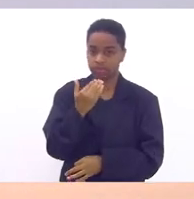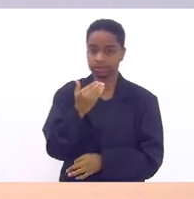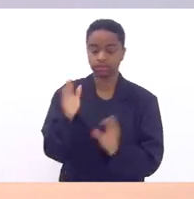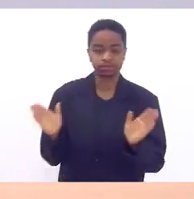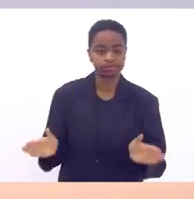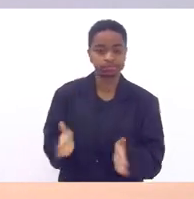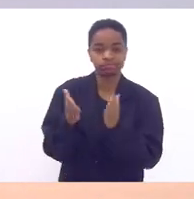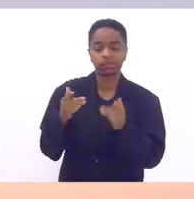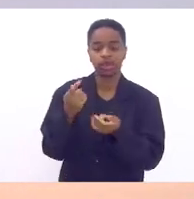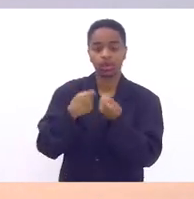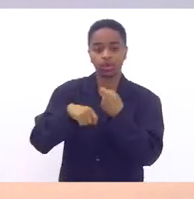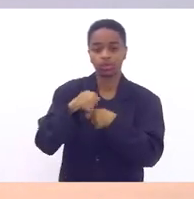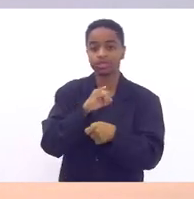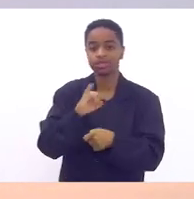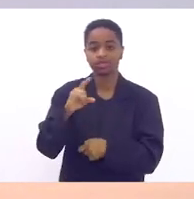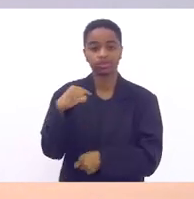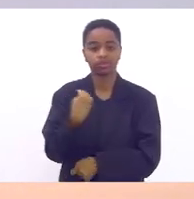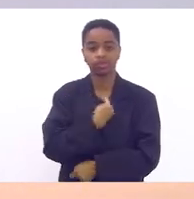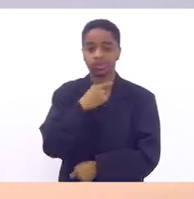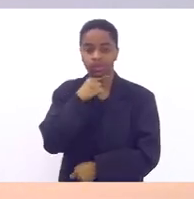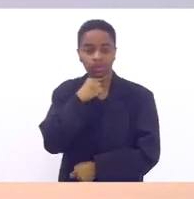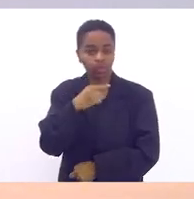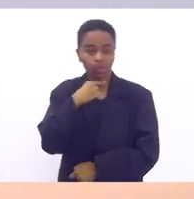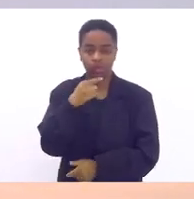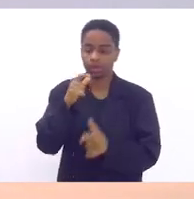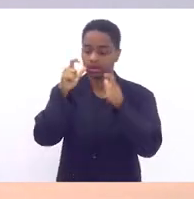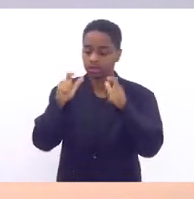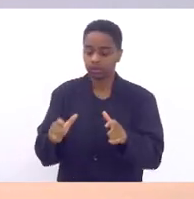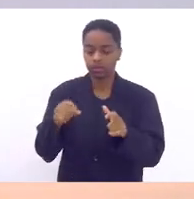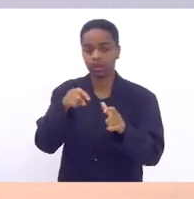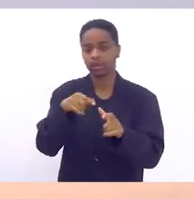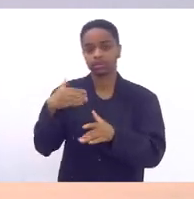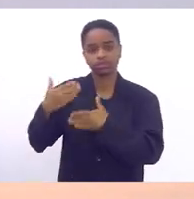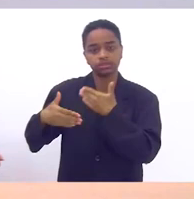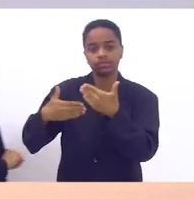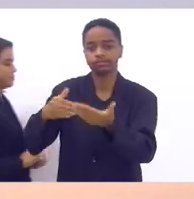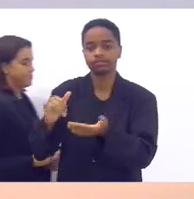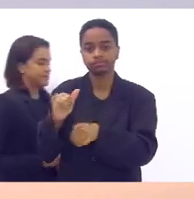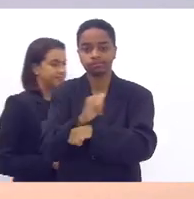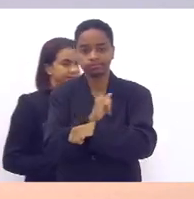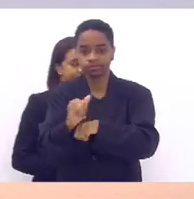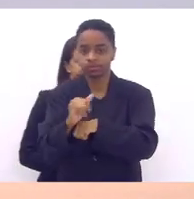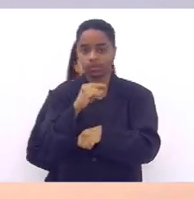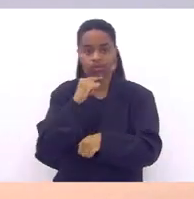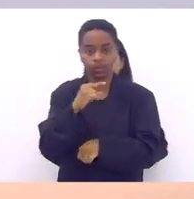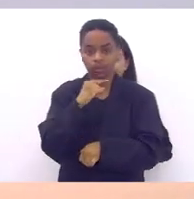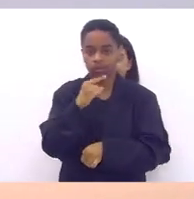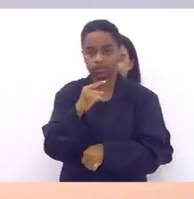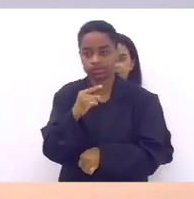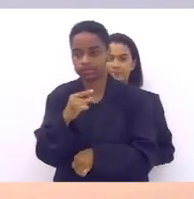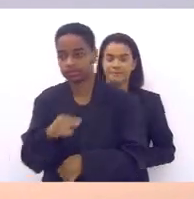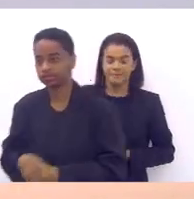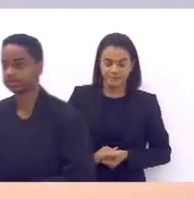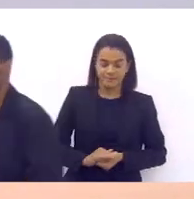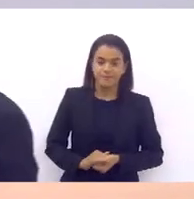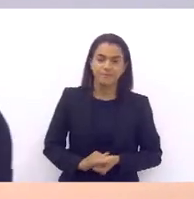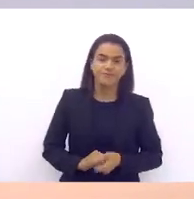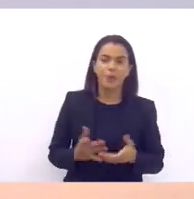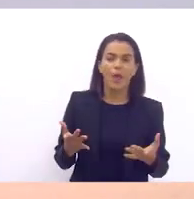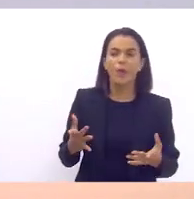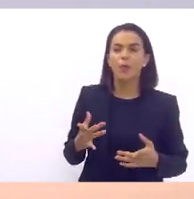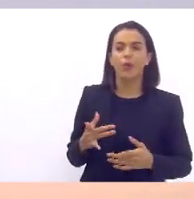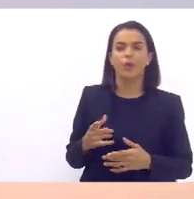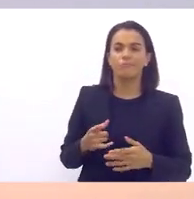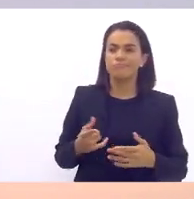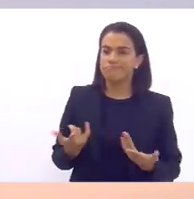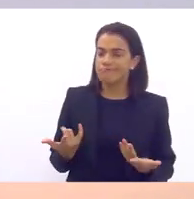garantir que aquela planta né de desenvolvimento estratégico possa não ser né acionada